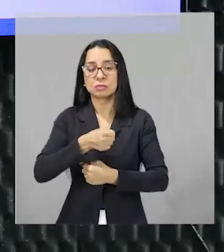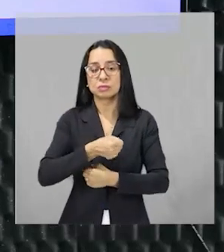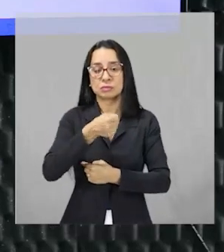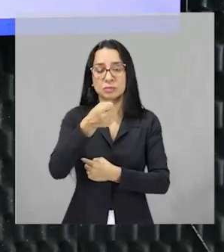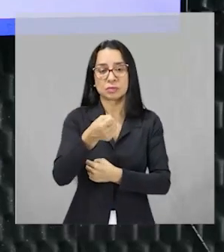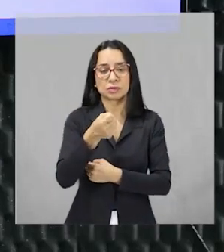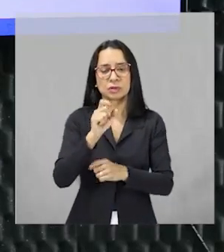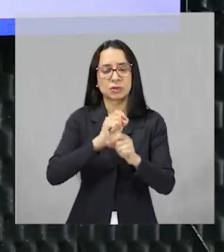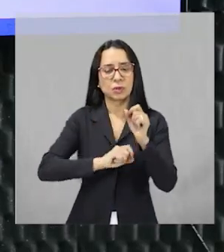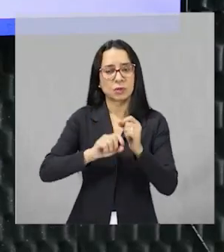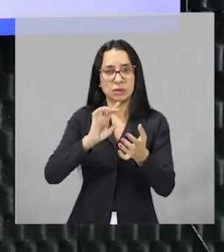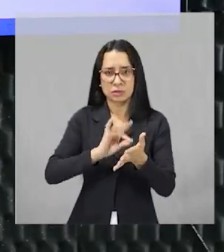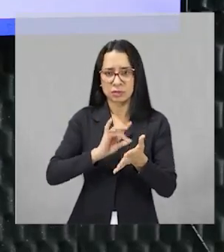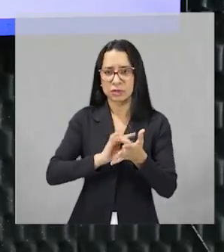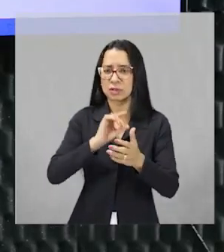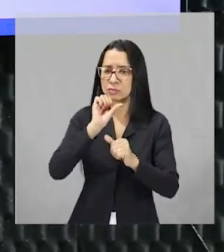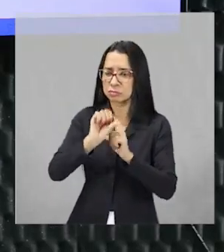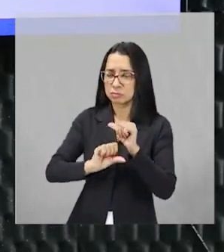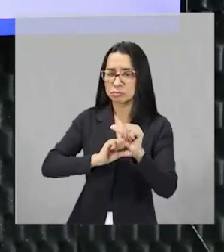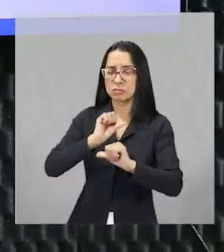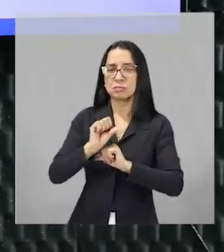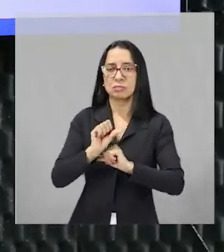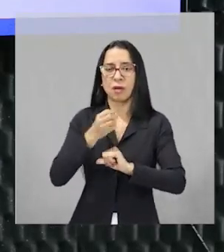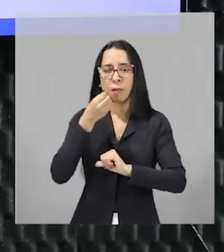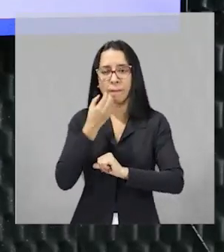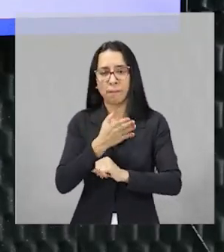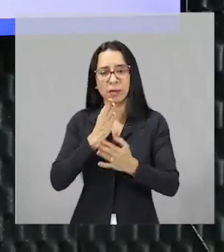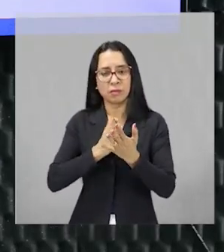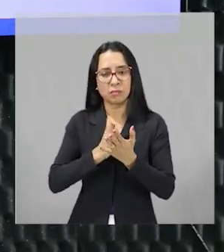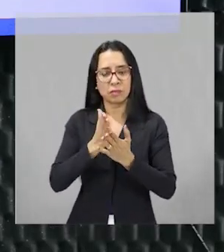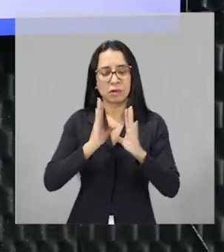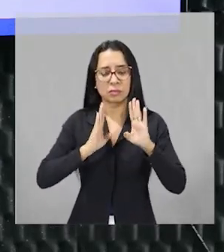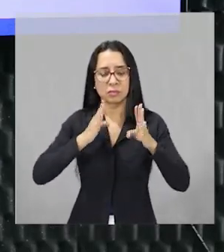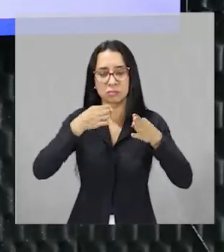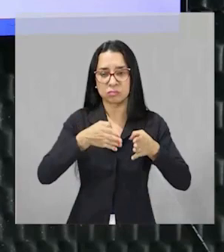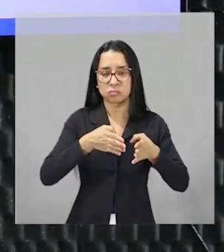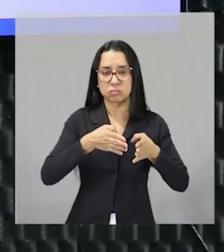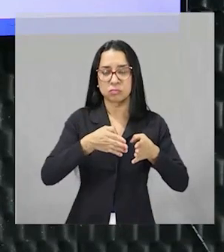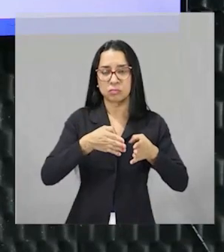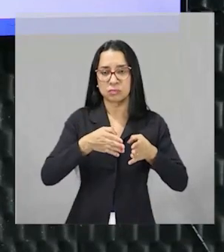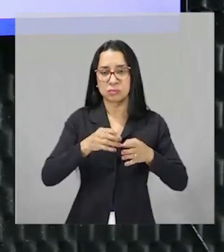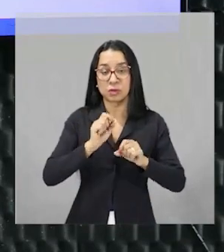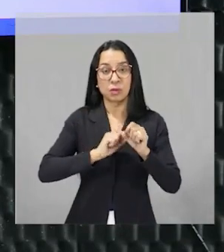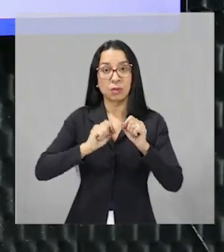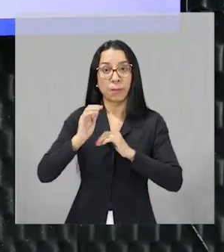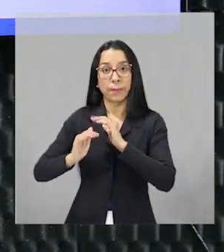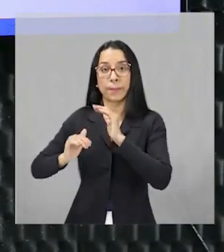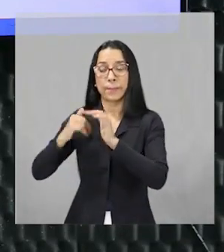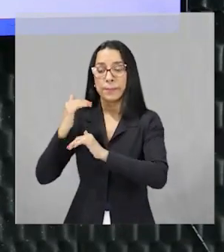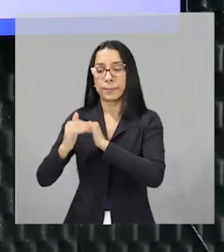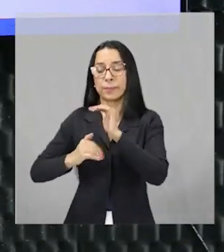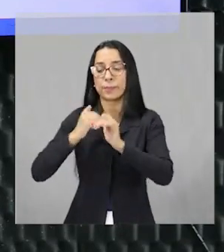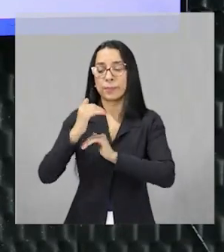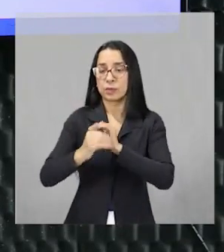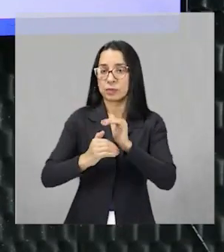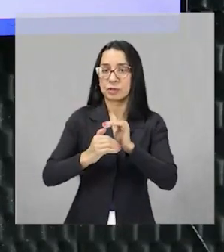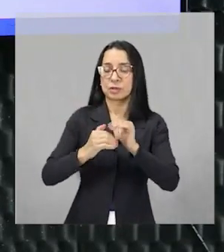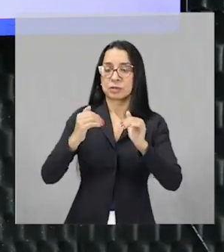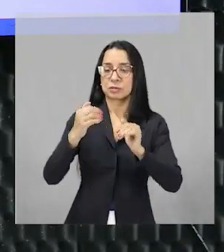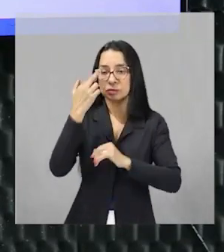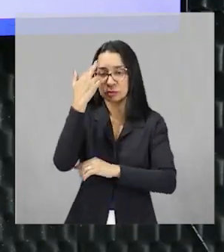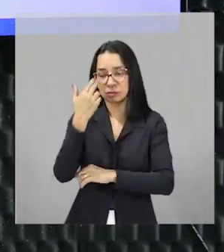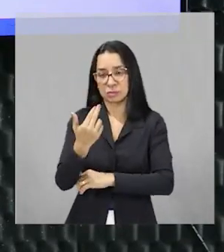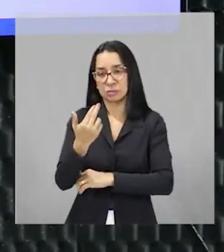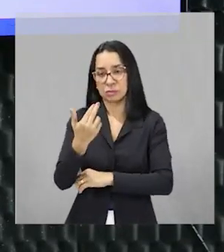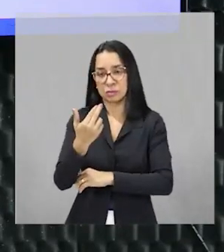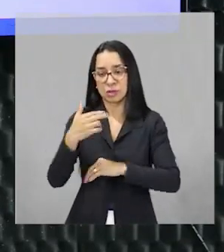fato vai gerar isso? Galera, vamos ser bem direto, né? Isso vai ser justificado principalmente pelo nosso processo histórico. A urbanização brasileira